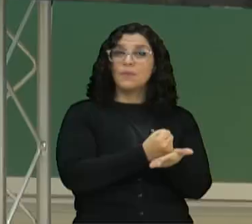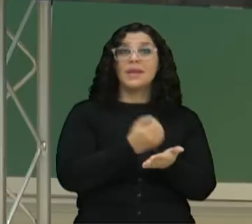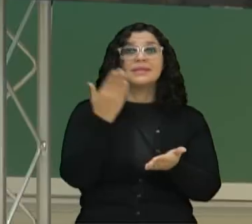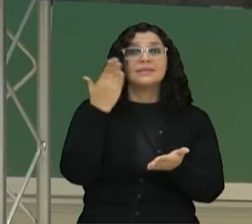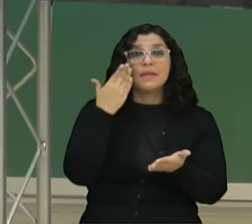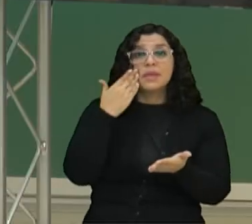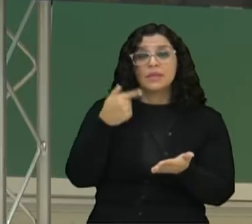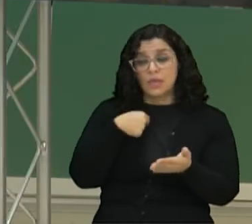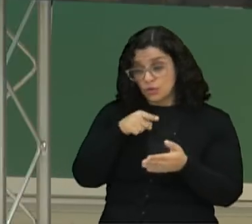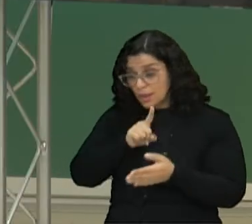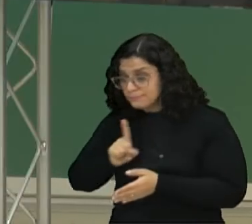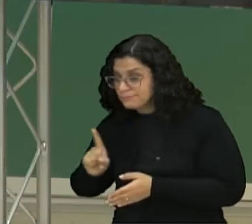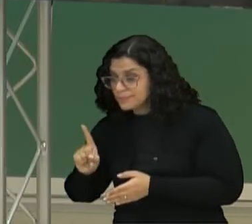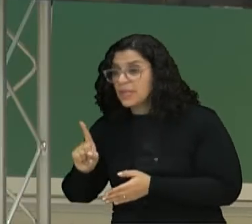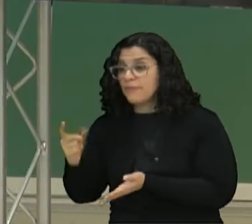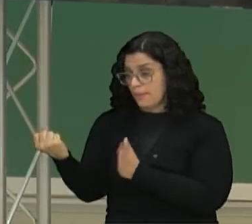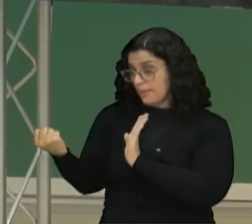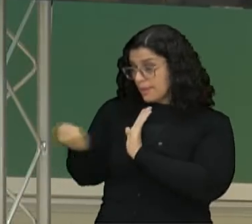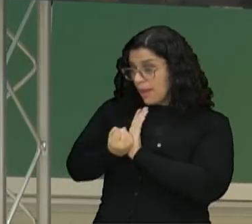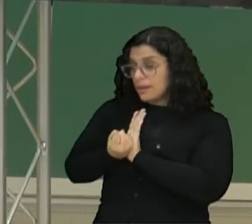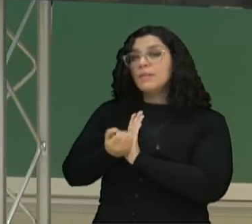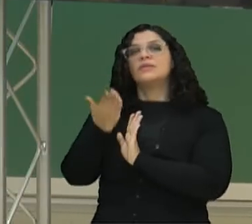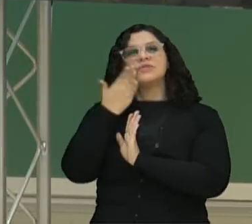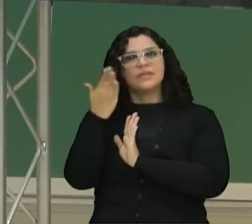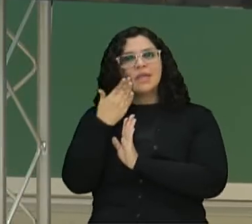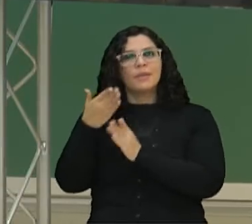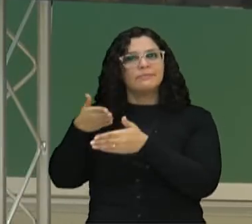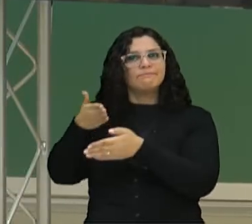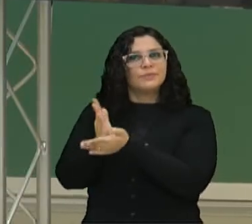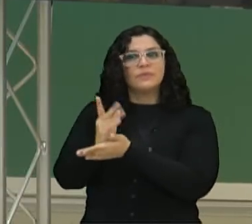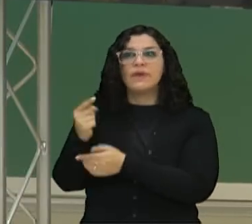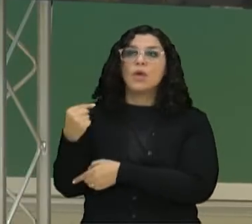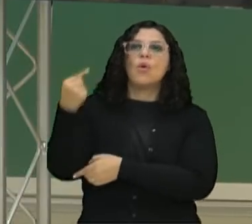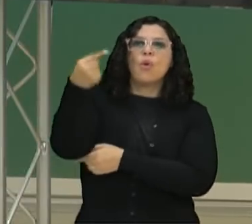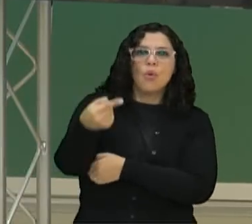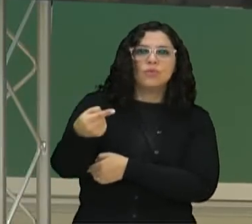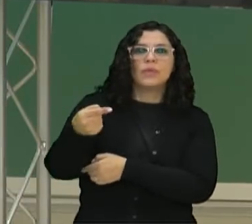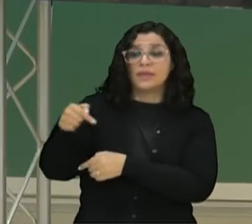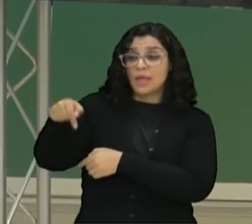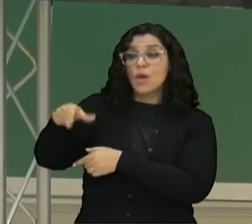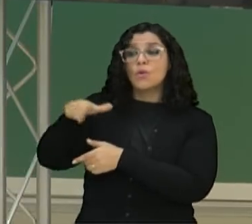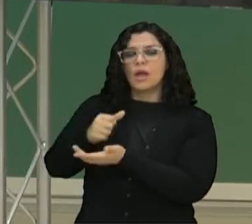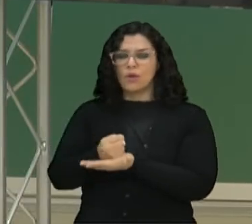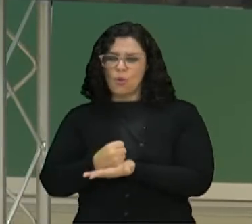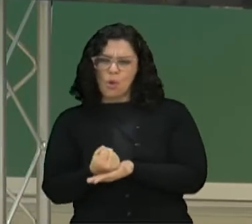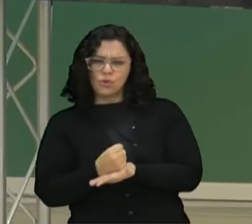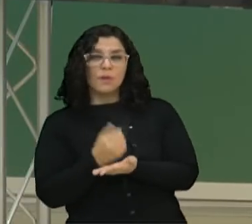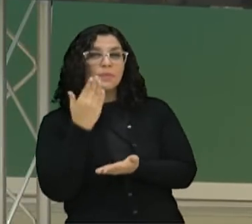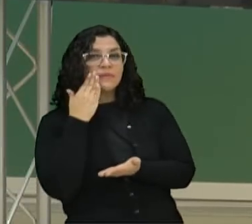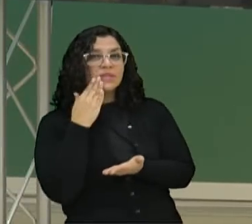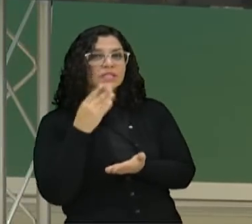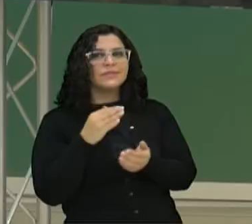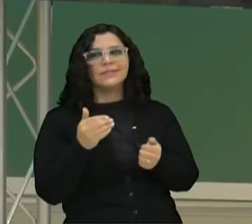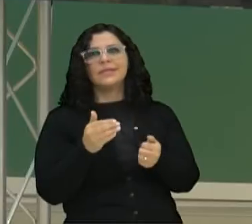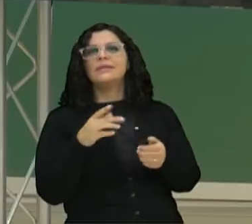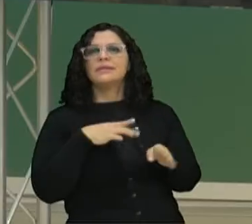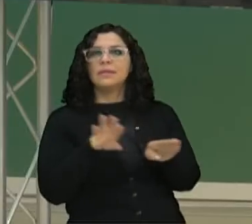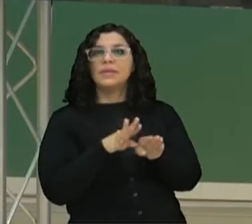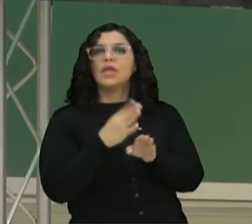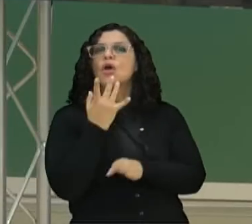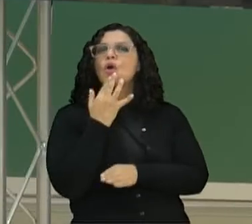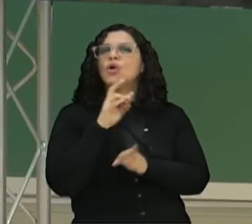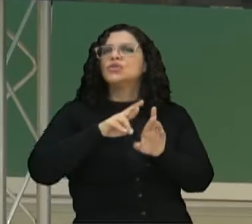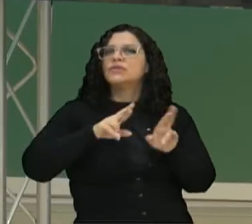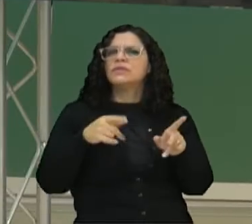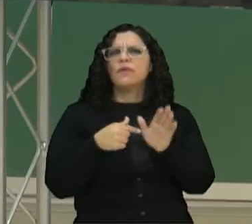para todos saberem que você passou por aquele ponto, né? Por aquele prisma, aquele ponto de controle, que é sinalizado por cores, né? A gente vai ver